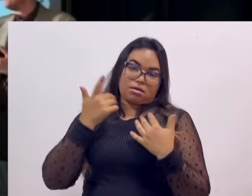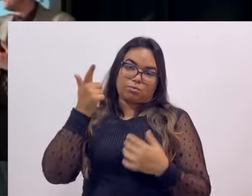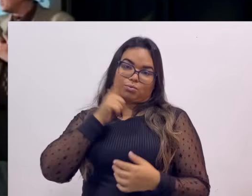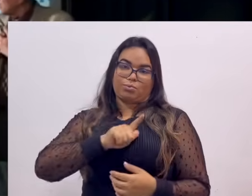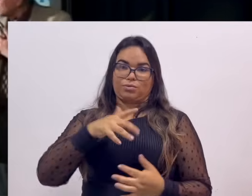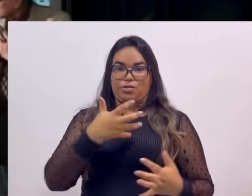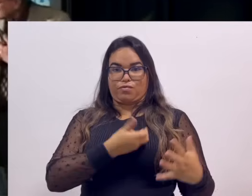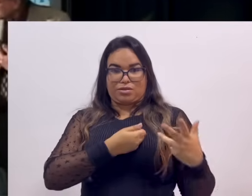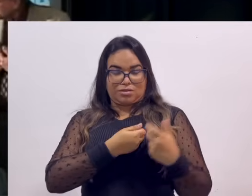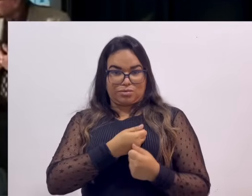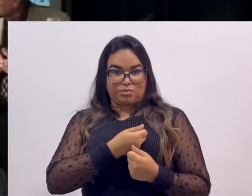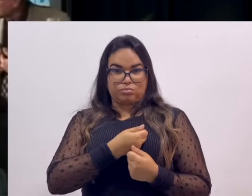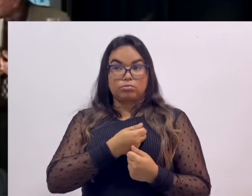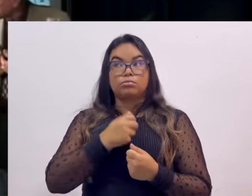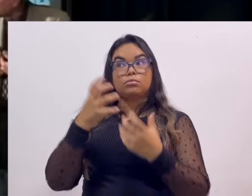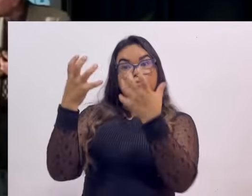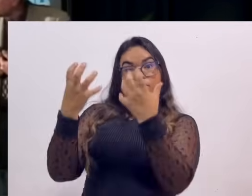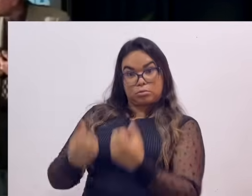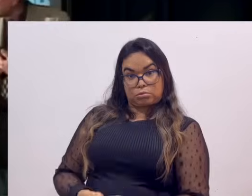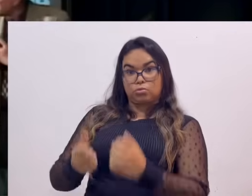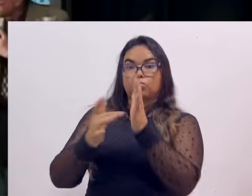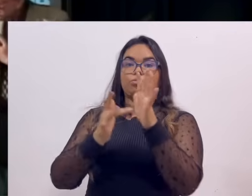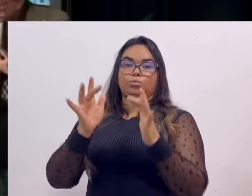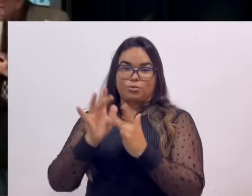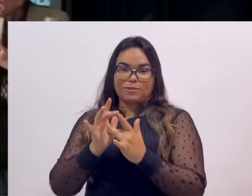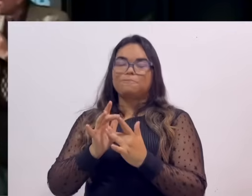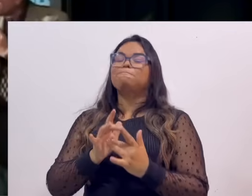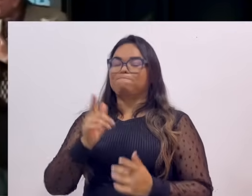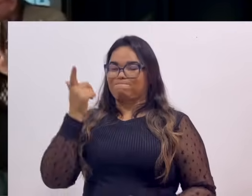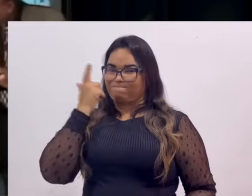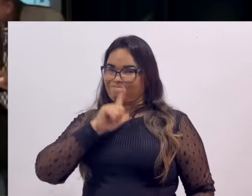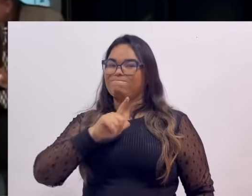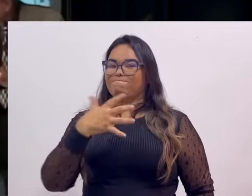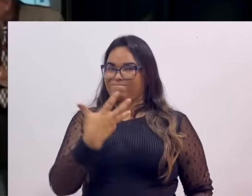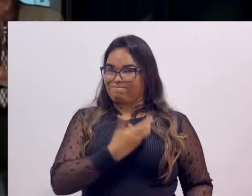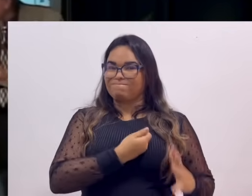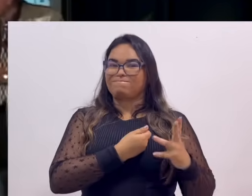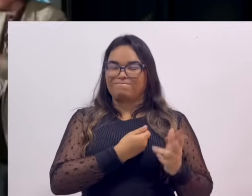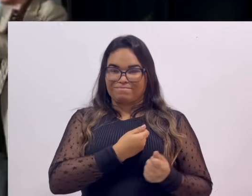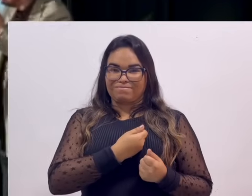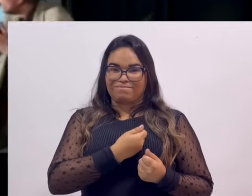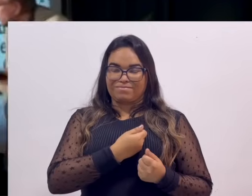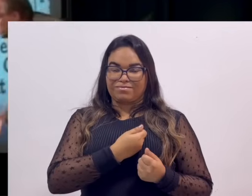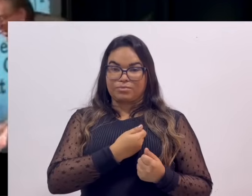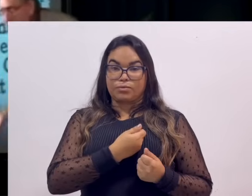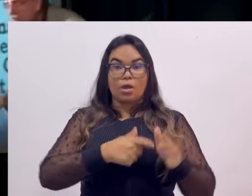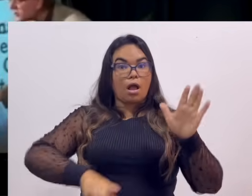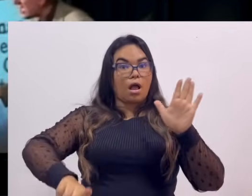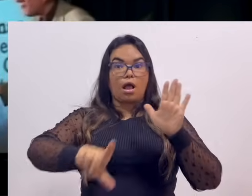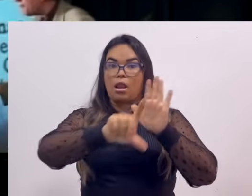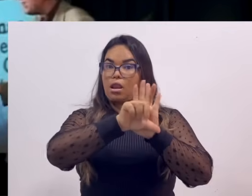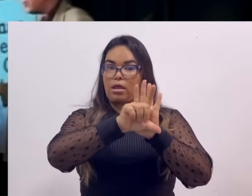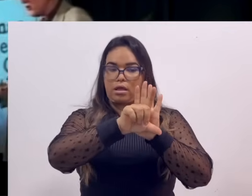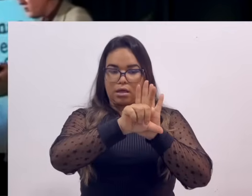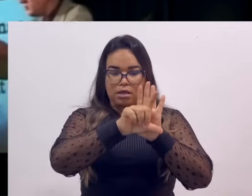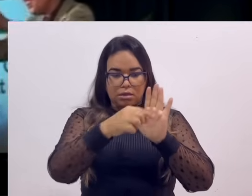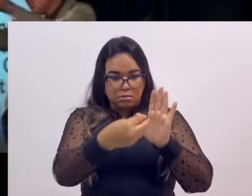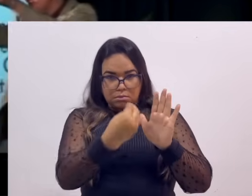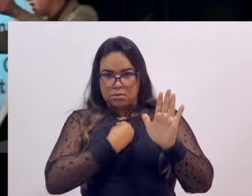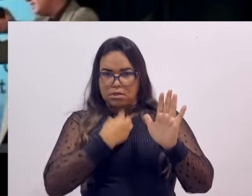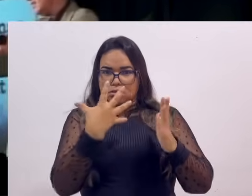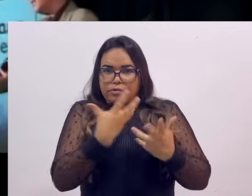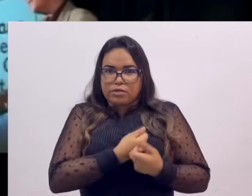Se eu aceito o seu dom de salvação, estou salvo pela graça. A lei não pode me salvar.